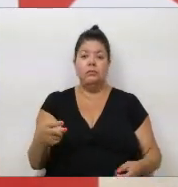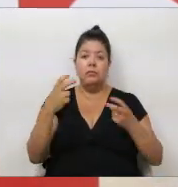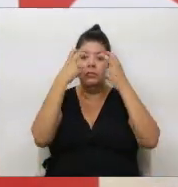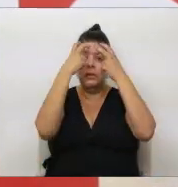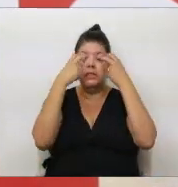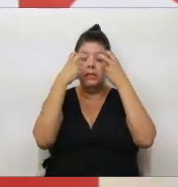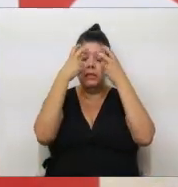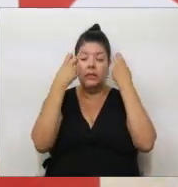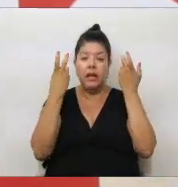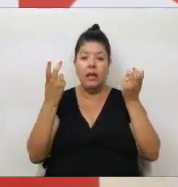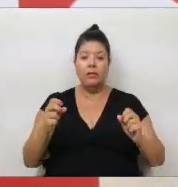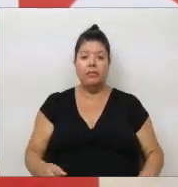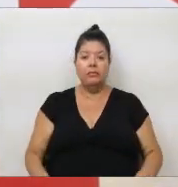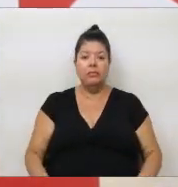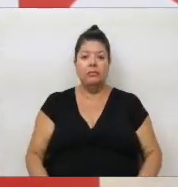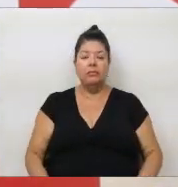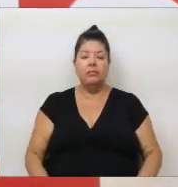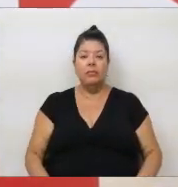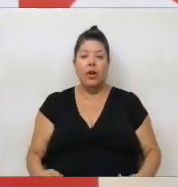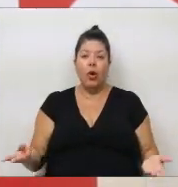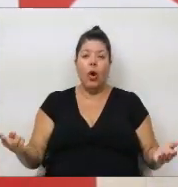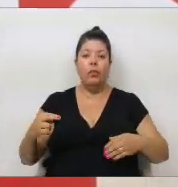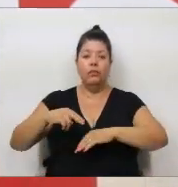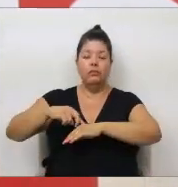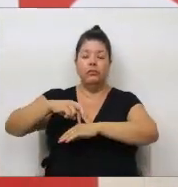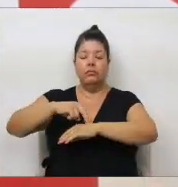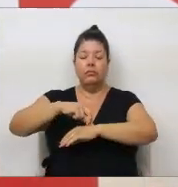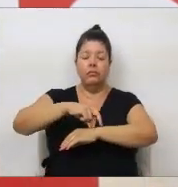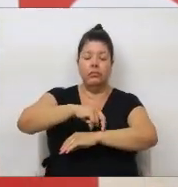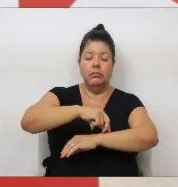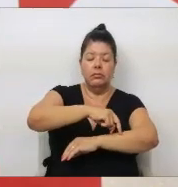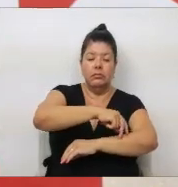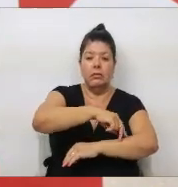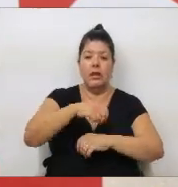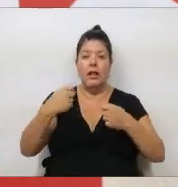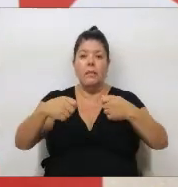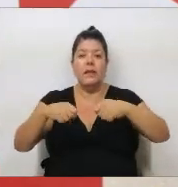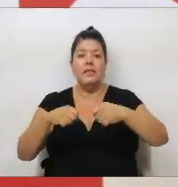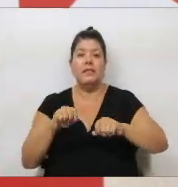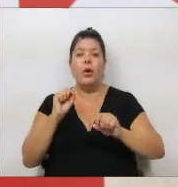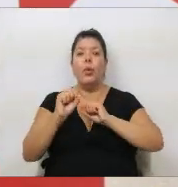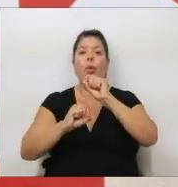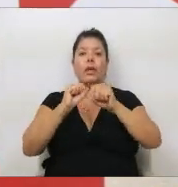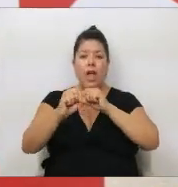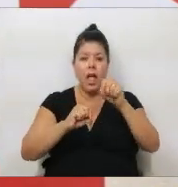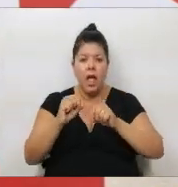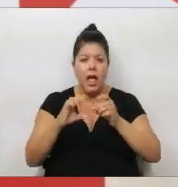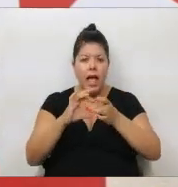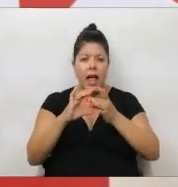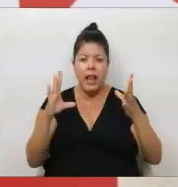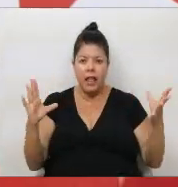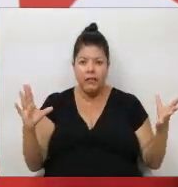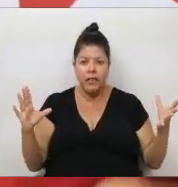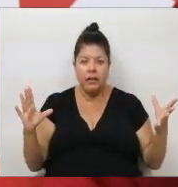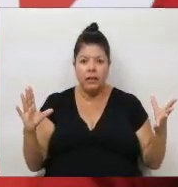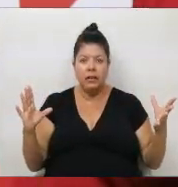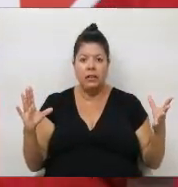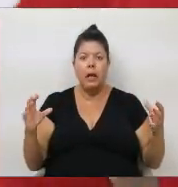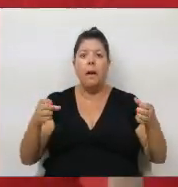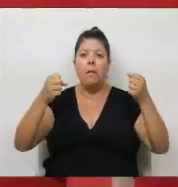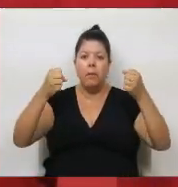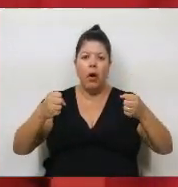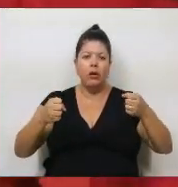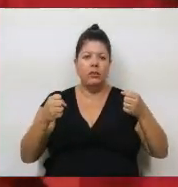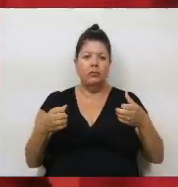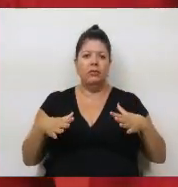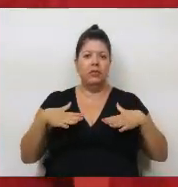visual. Esse cidadão, para andar nas ruas de Imbituba, ele tem um livre acesso? Ele pode andar tranquilo